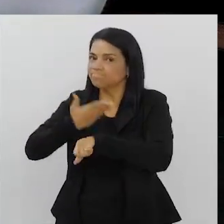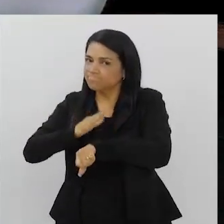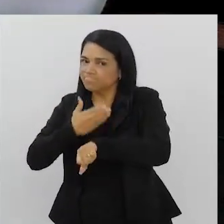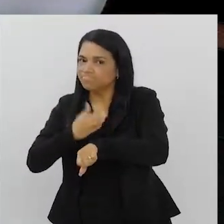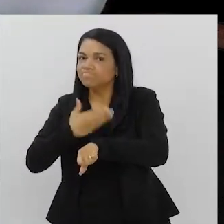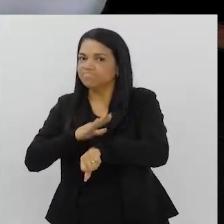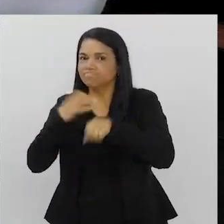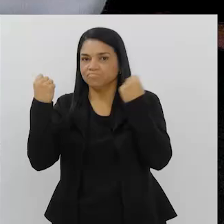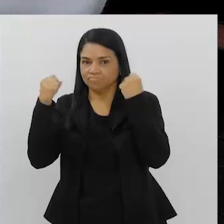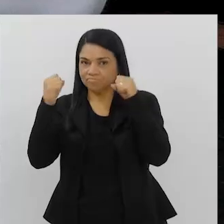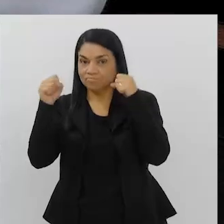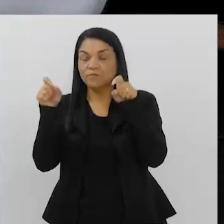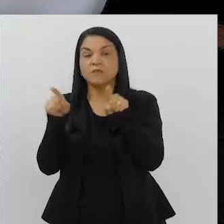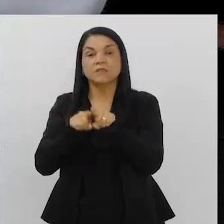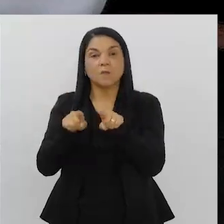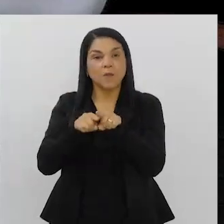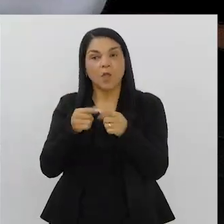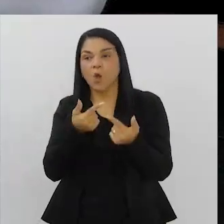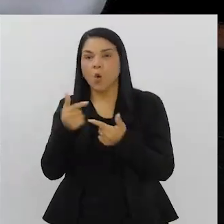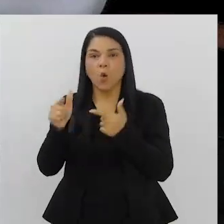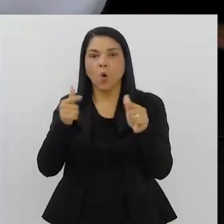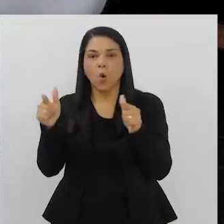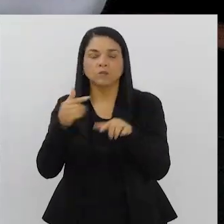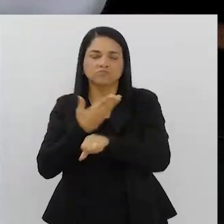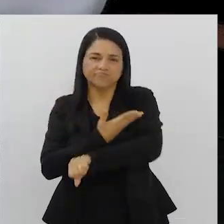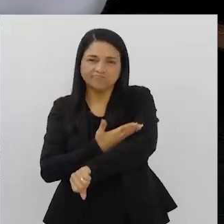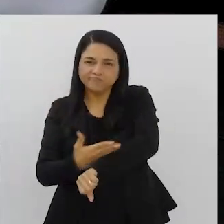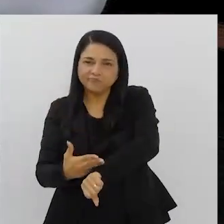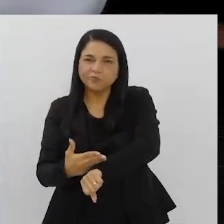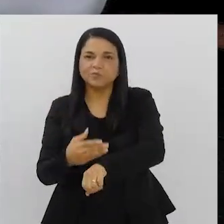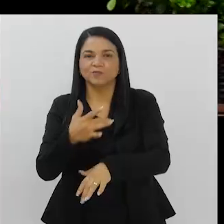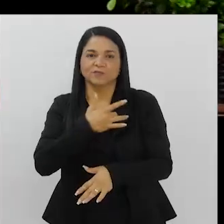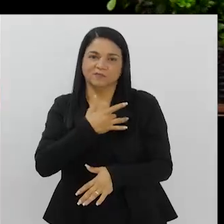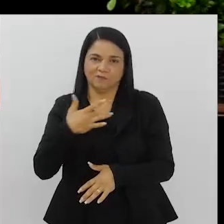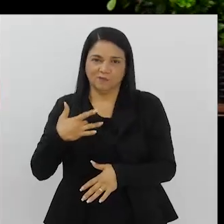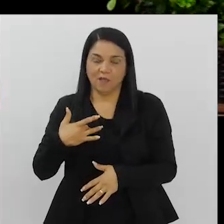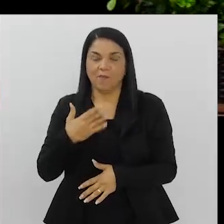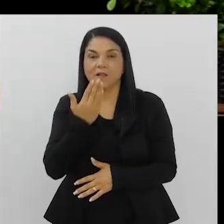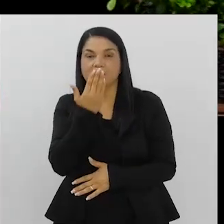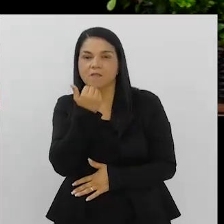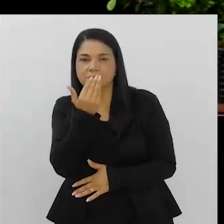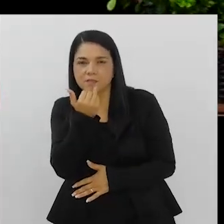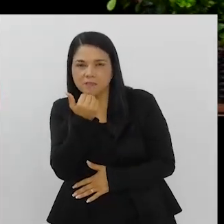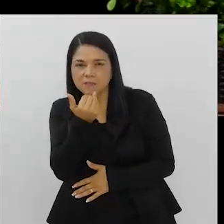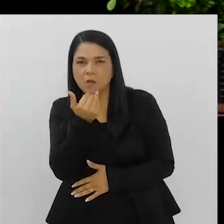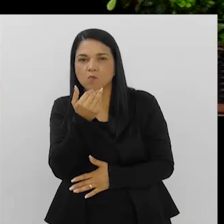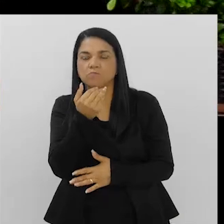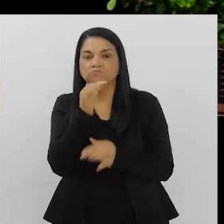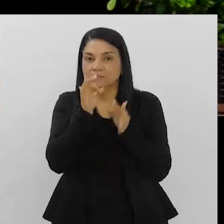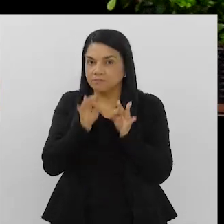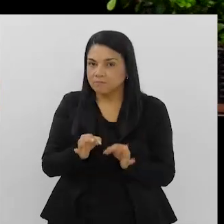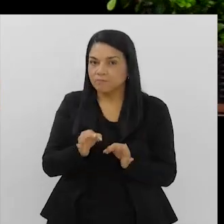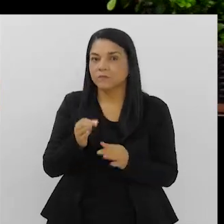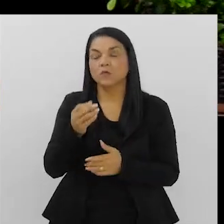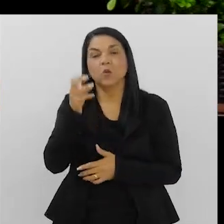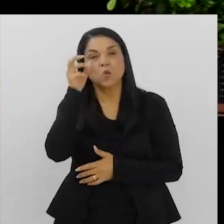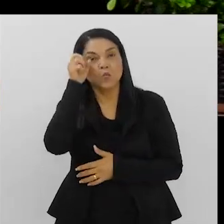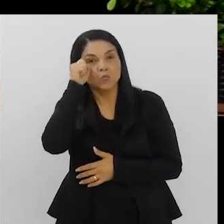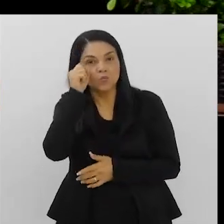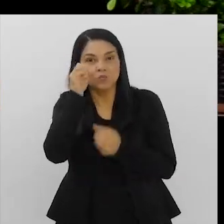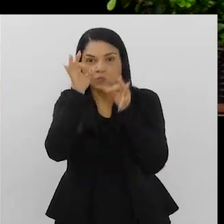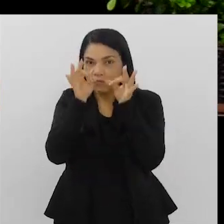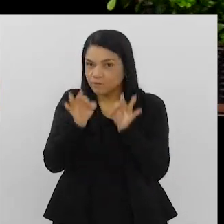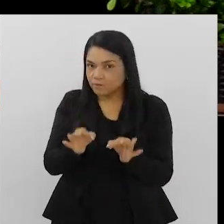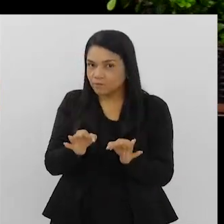só a prática da atividade física, como outros hábitos saudáveis também, né? A alimentação adequada, o sono